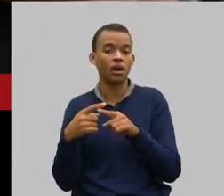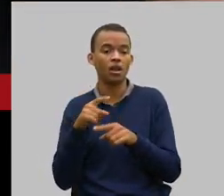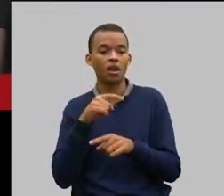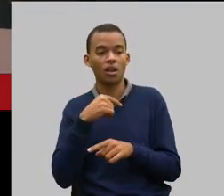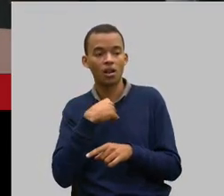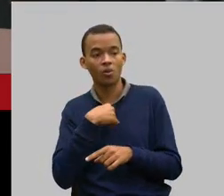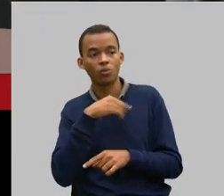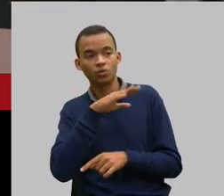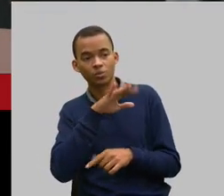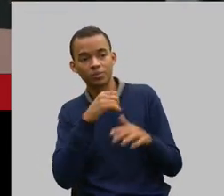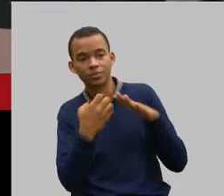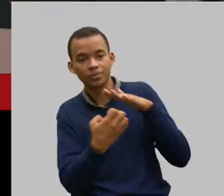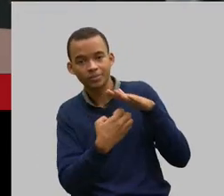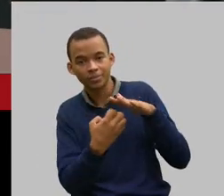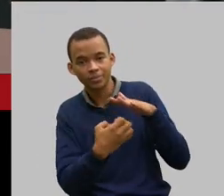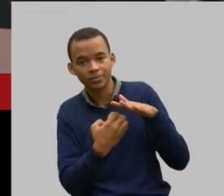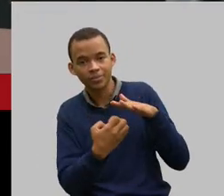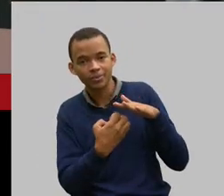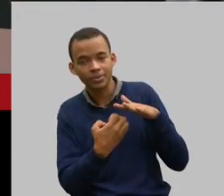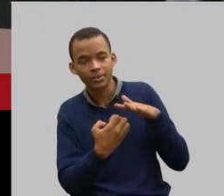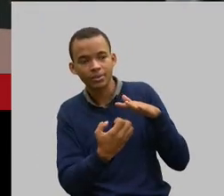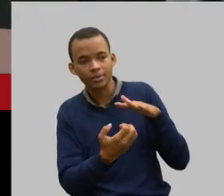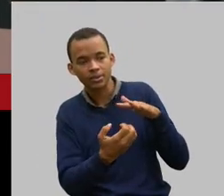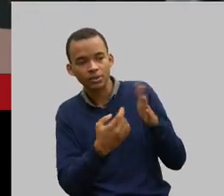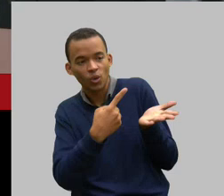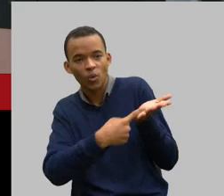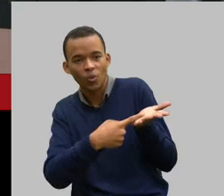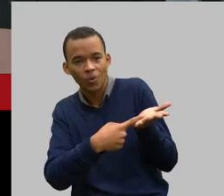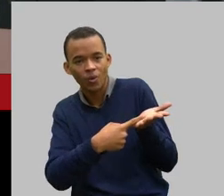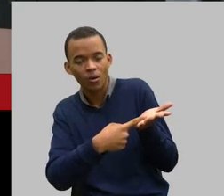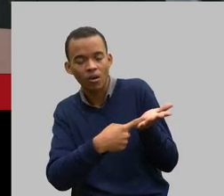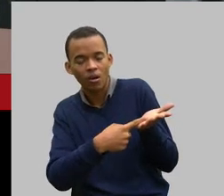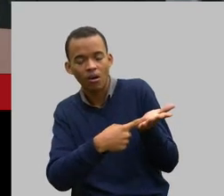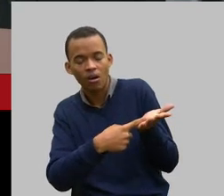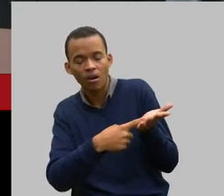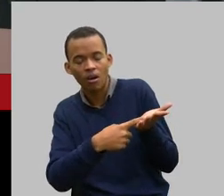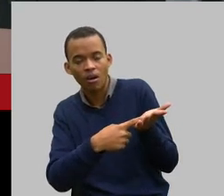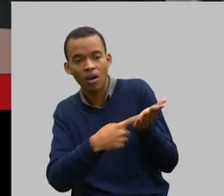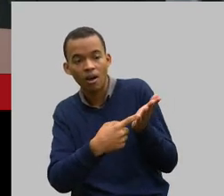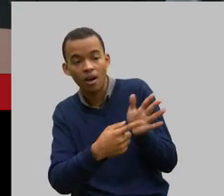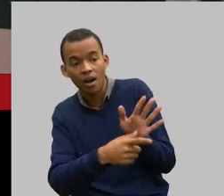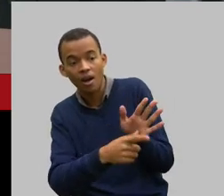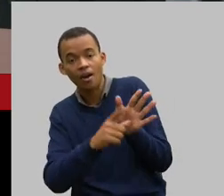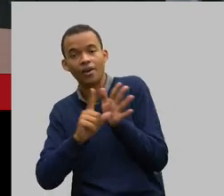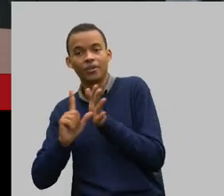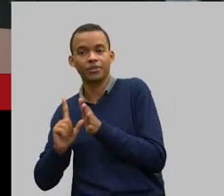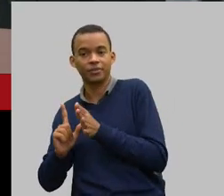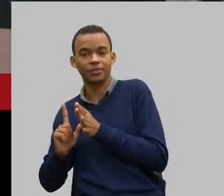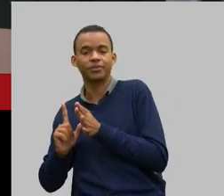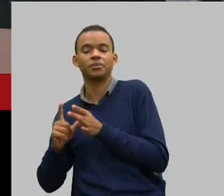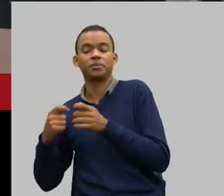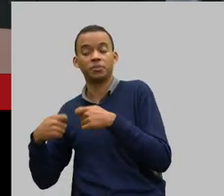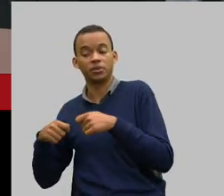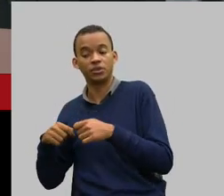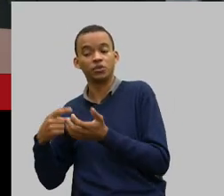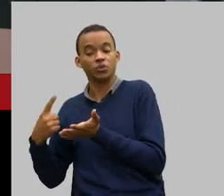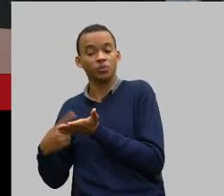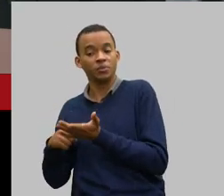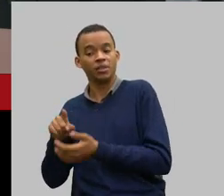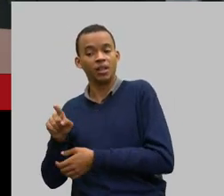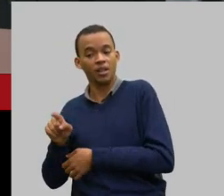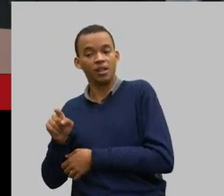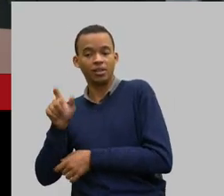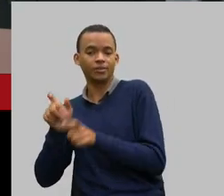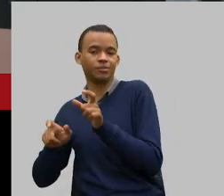tem que atrair e convencer um CPF Então você tem que mostrar que tem ali naquelas idade qualidade de vida pra pessoa